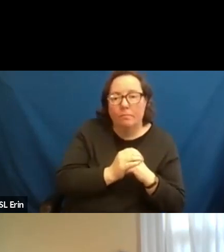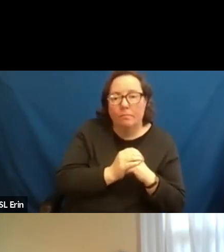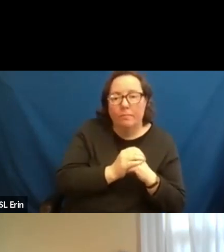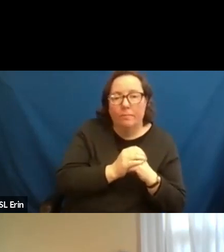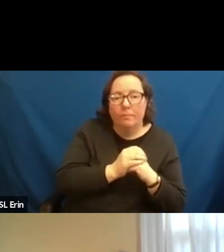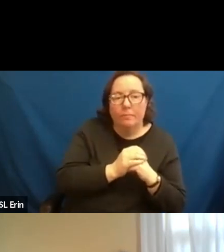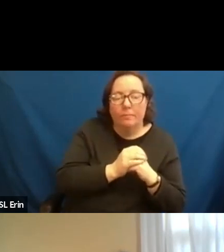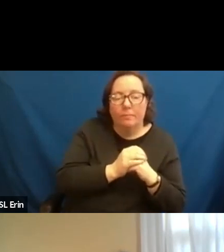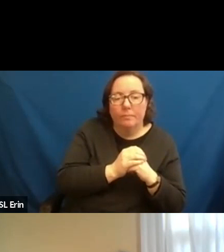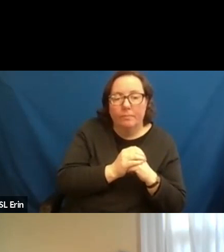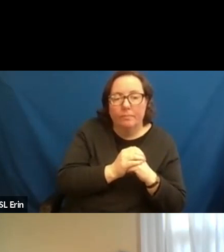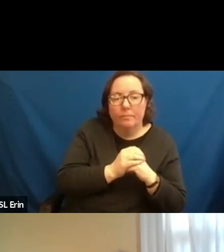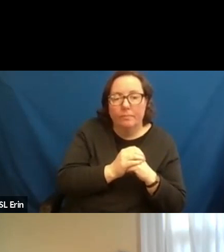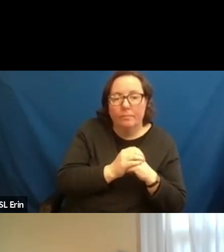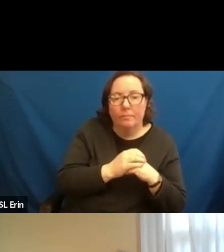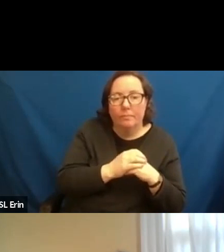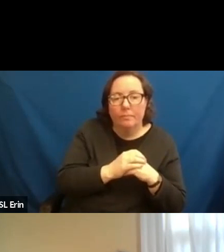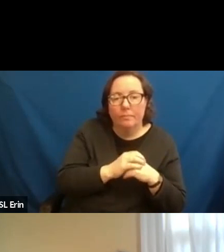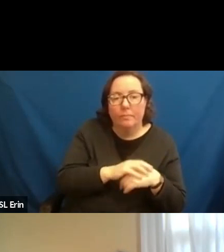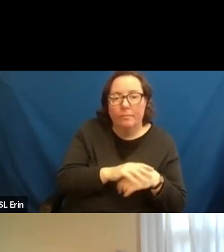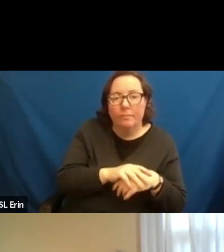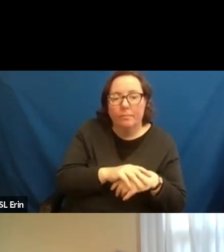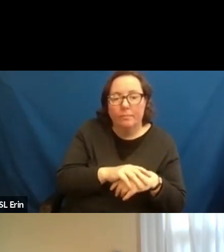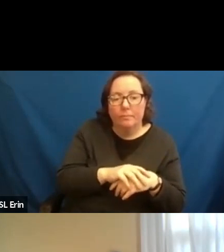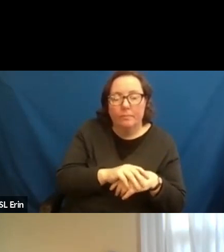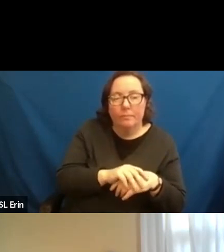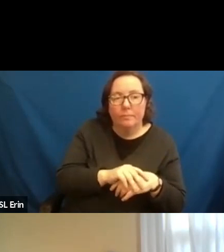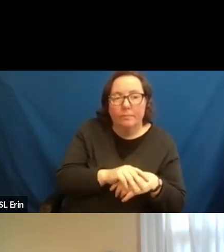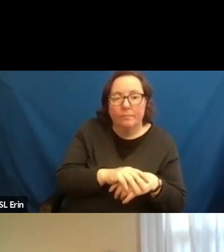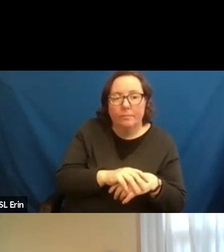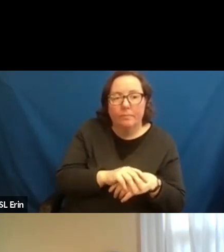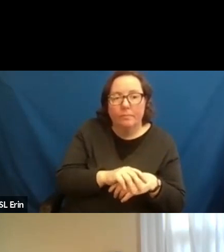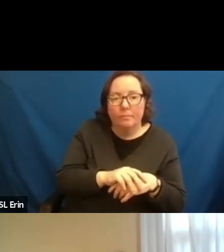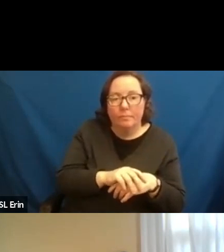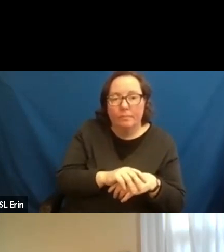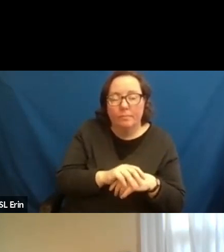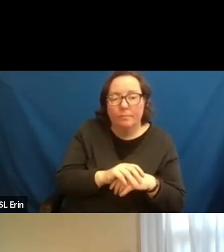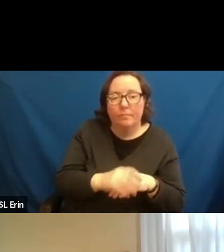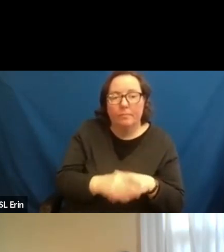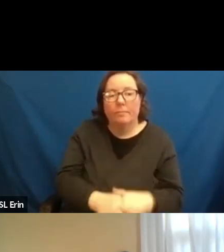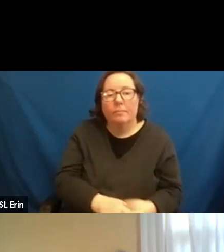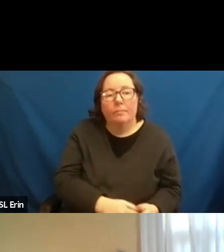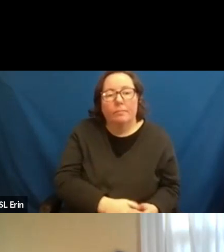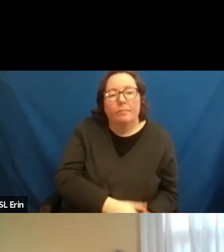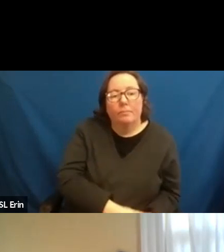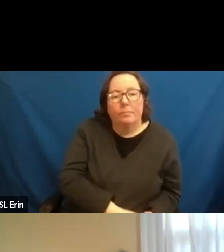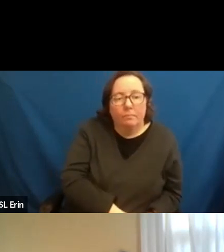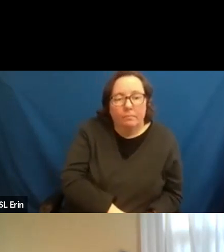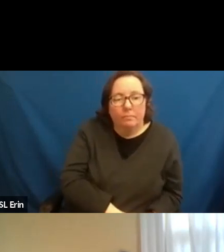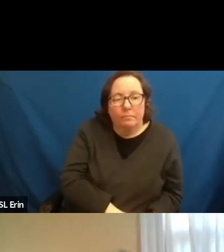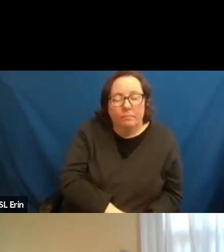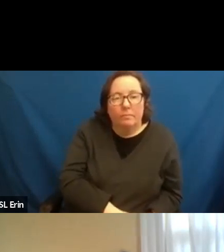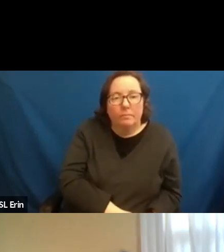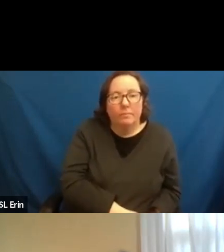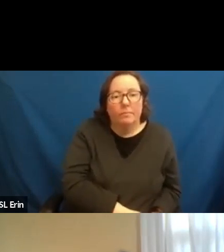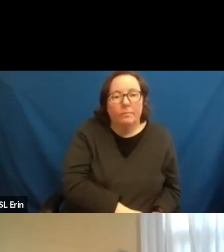Verde Crioulo simultânea. E se você criou a reunião esta tarde, você vai na